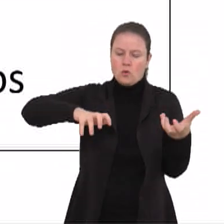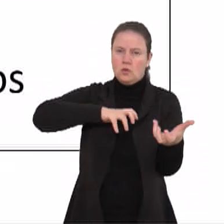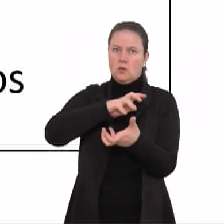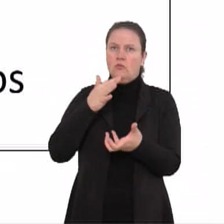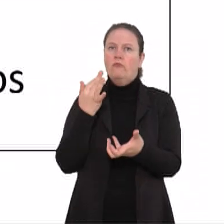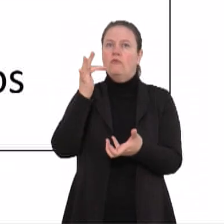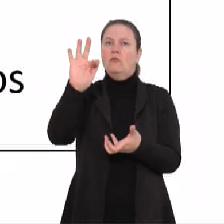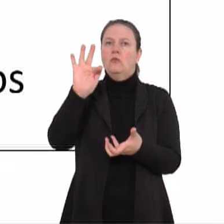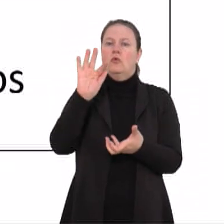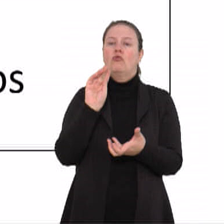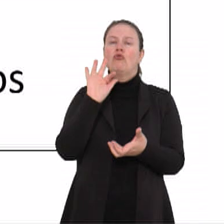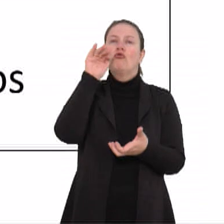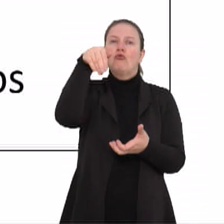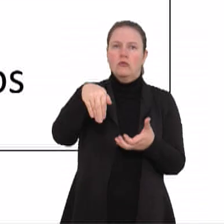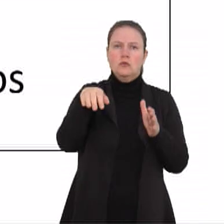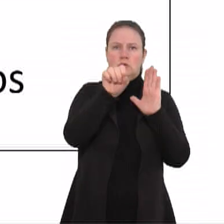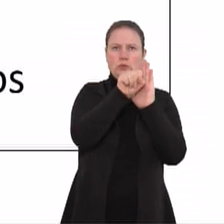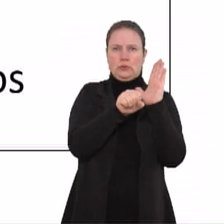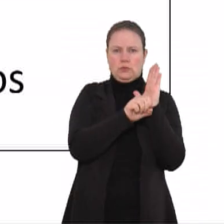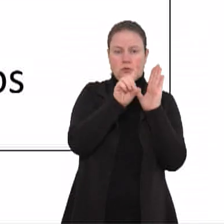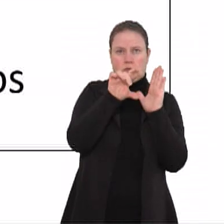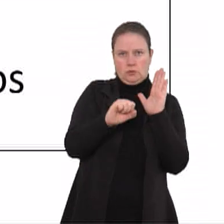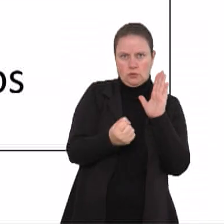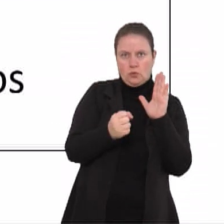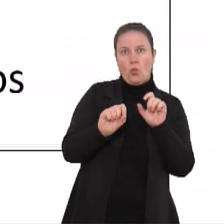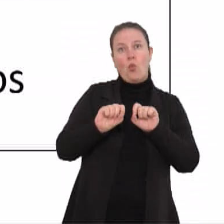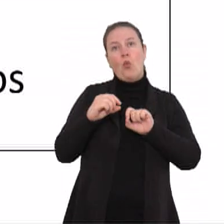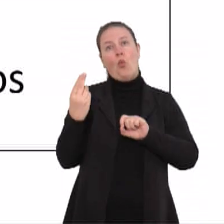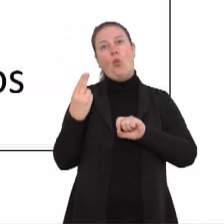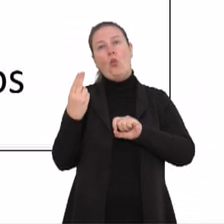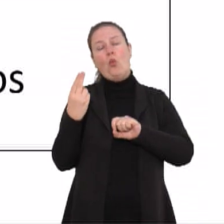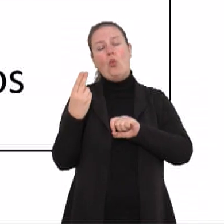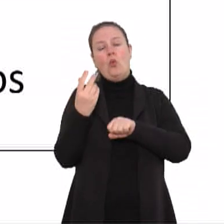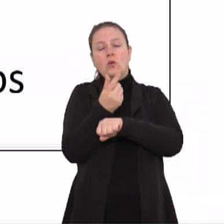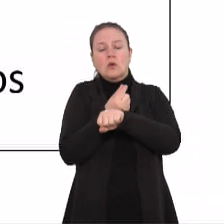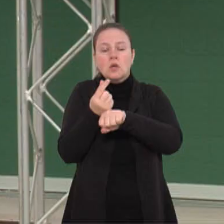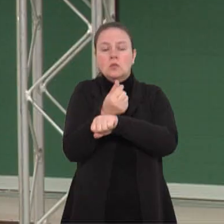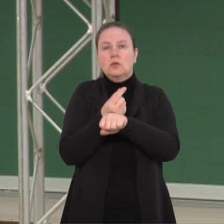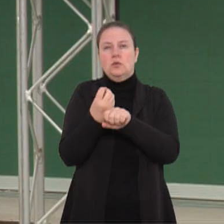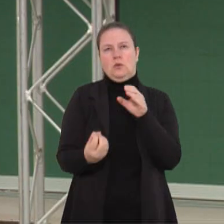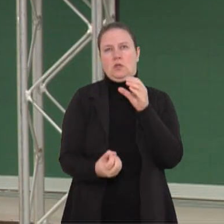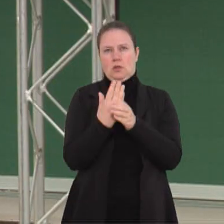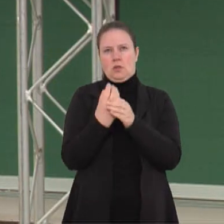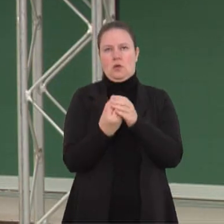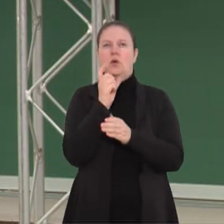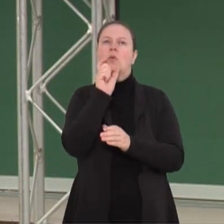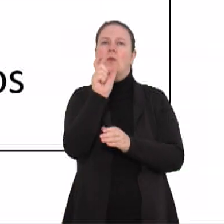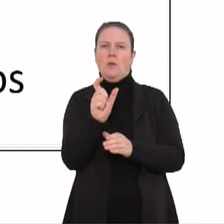século XVIII? Ou o capitalismo que criou esses termos? Vejamos então.